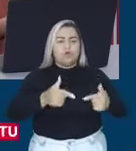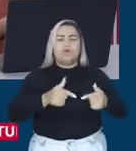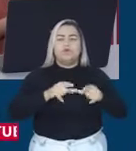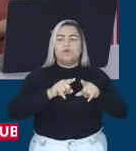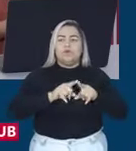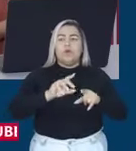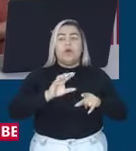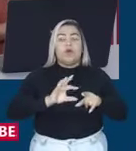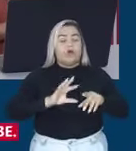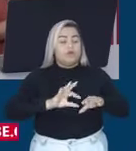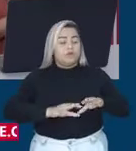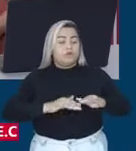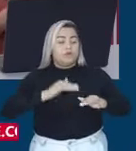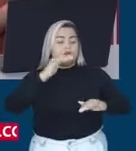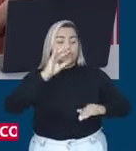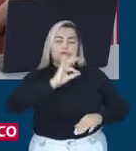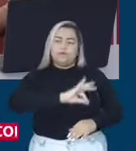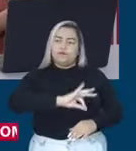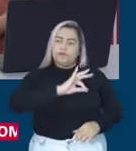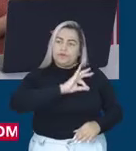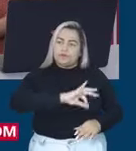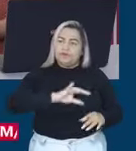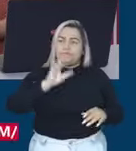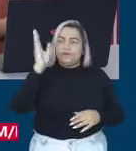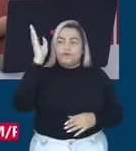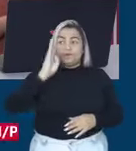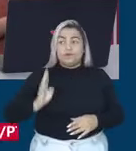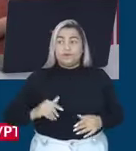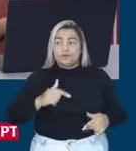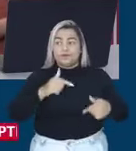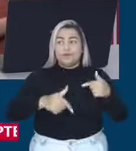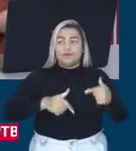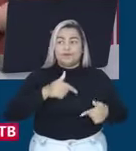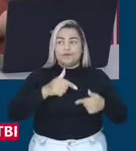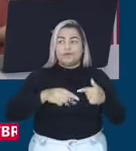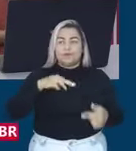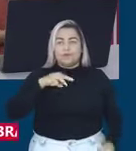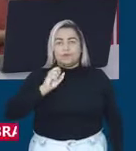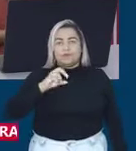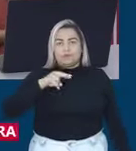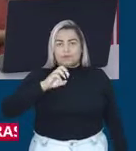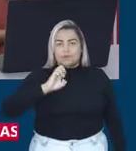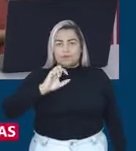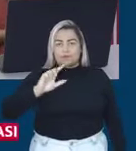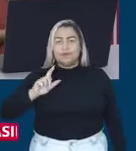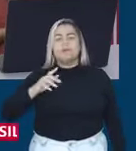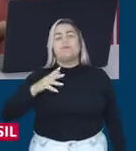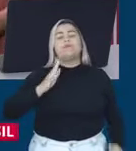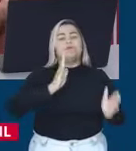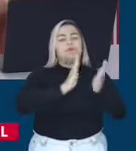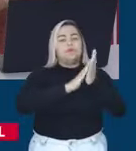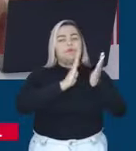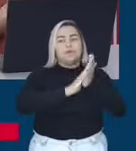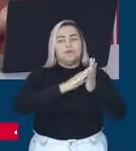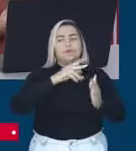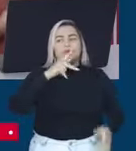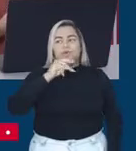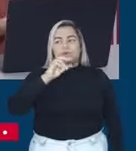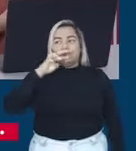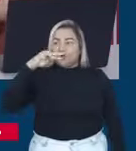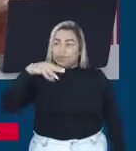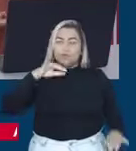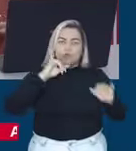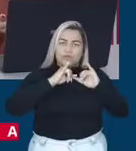salário mínimo para os trabalhadores e trabalhadoras do Brasil. Manuel Fernando, parabéns, senador Paim, pela comunicação dessas notícias